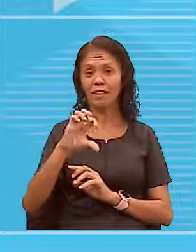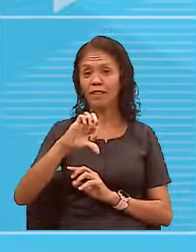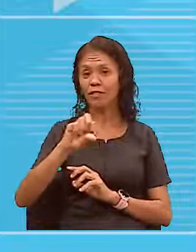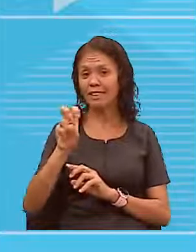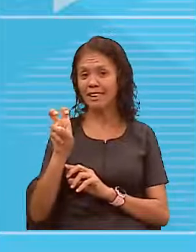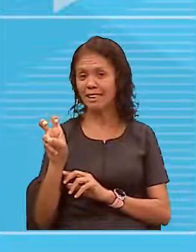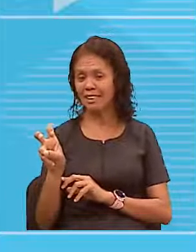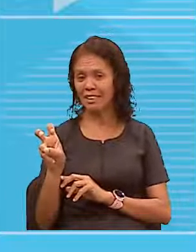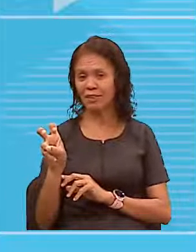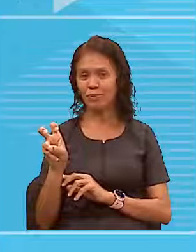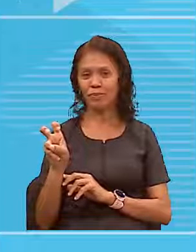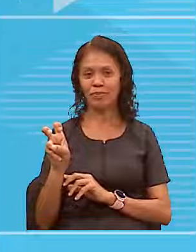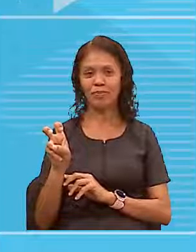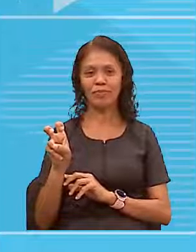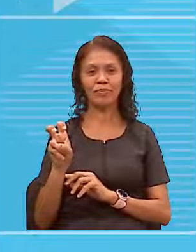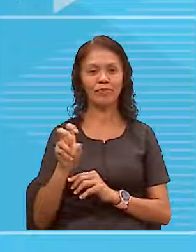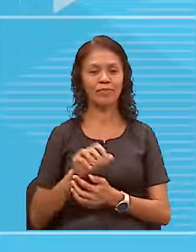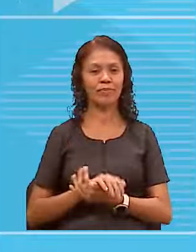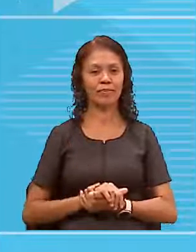5,95.